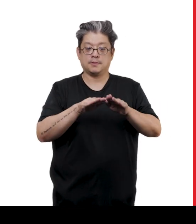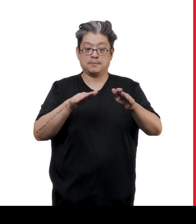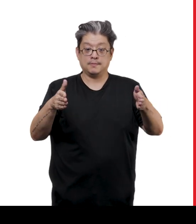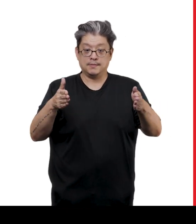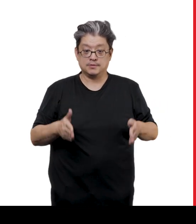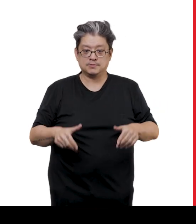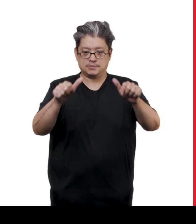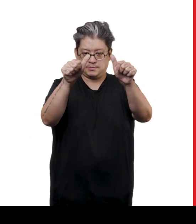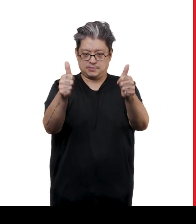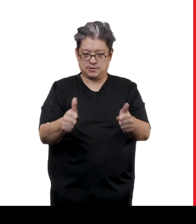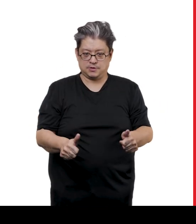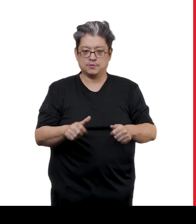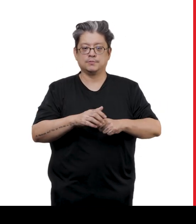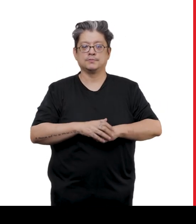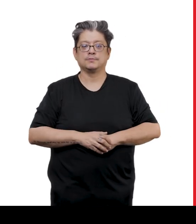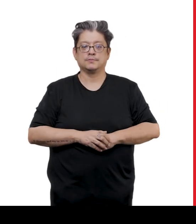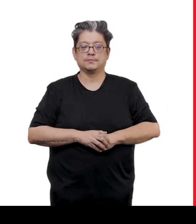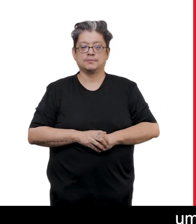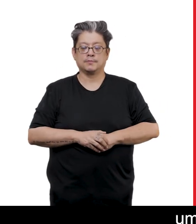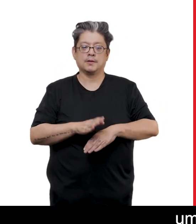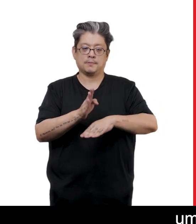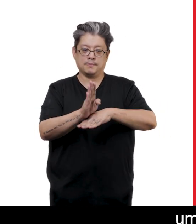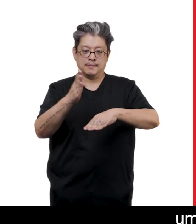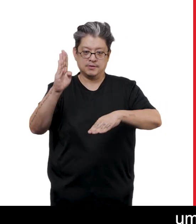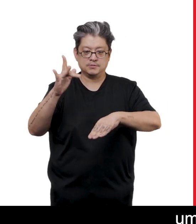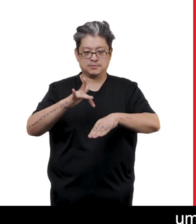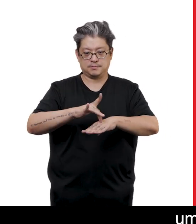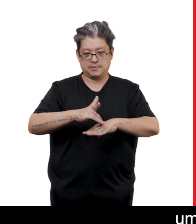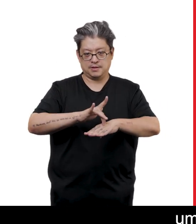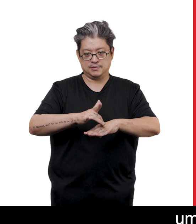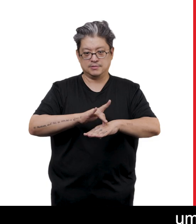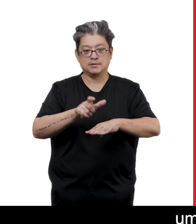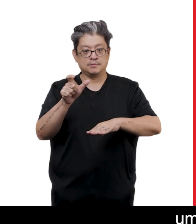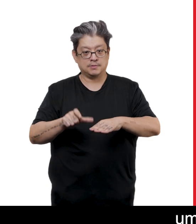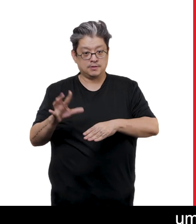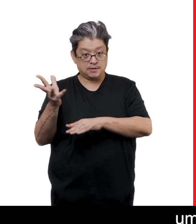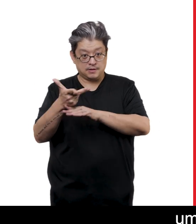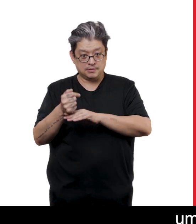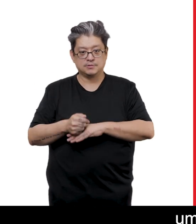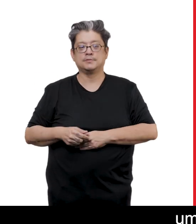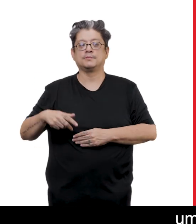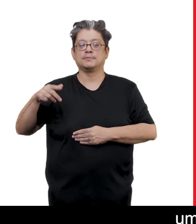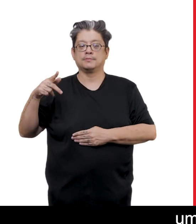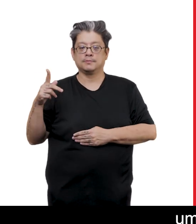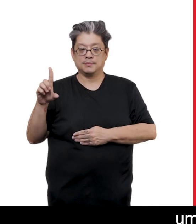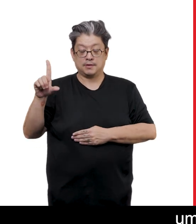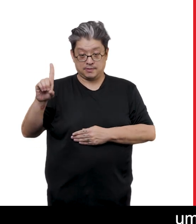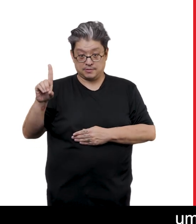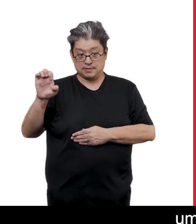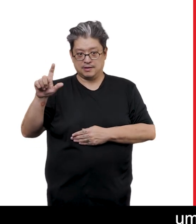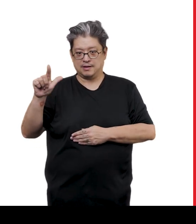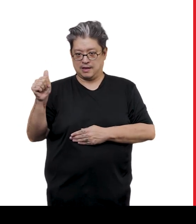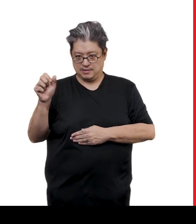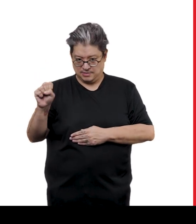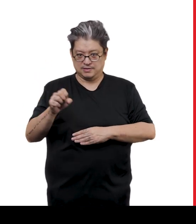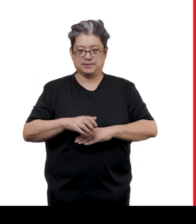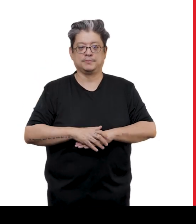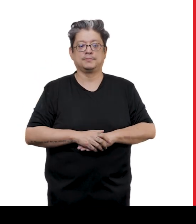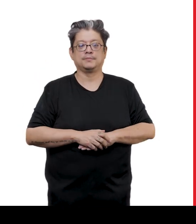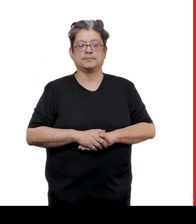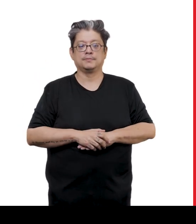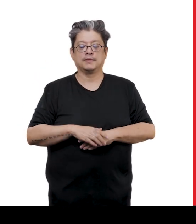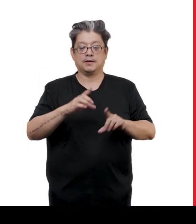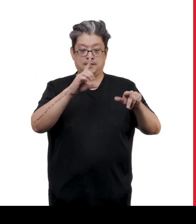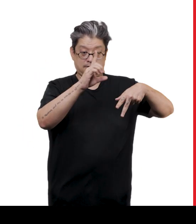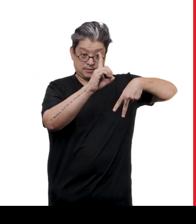do desfile e, sobre o balcão, uma pequena escultura em bronze de uma bailarina de Edgar Degas.